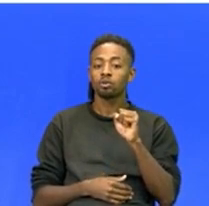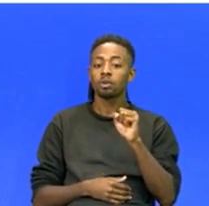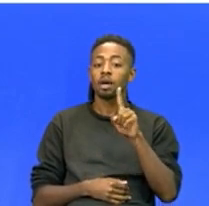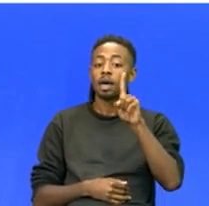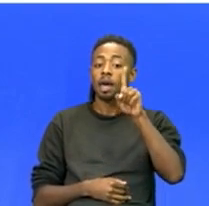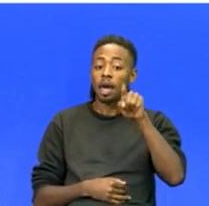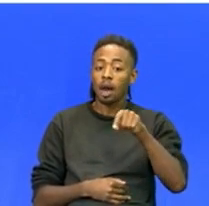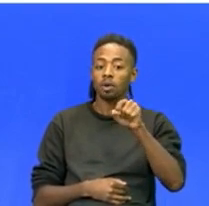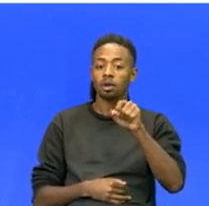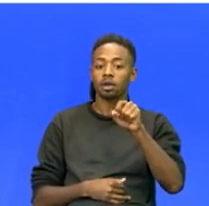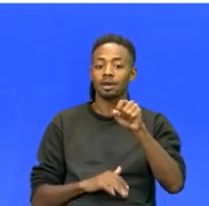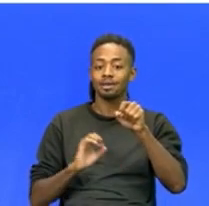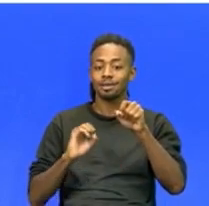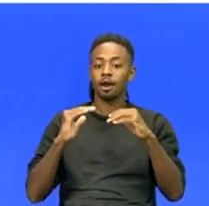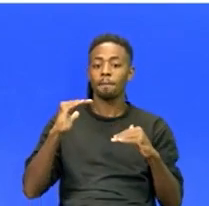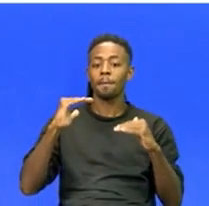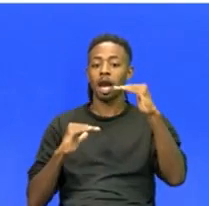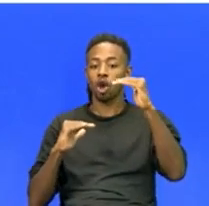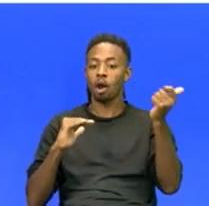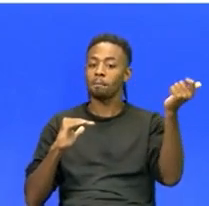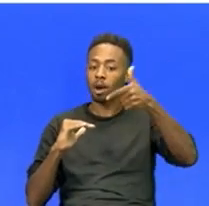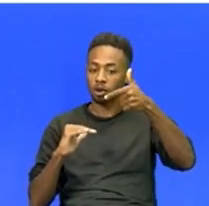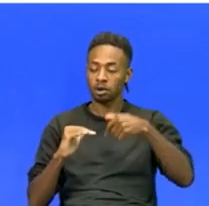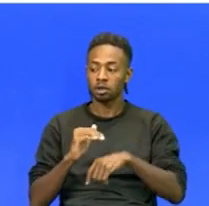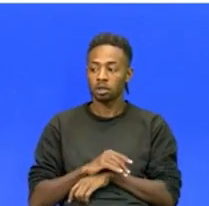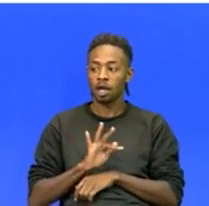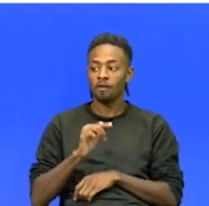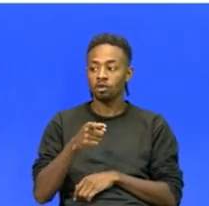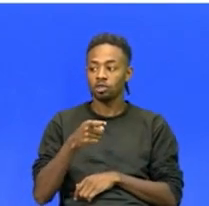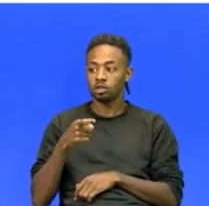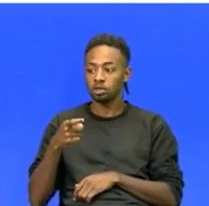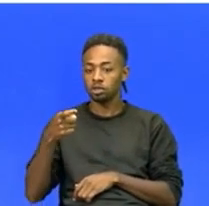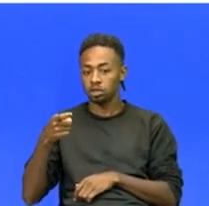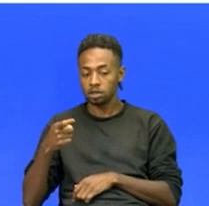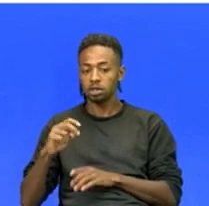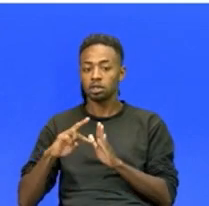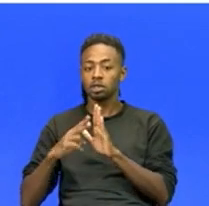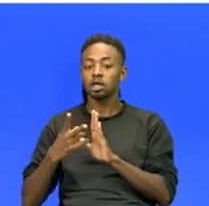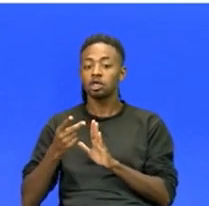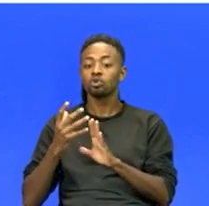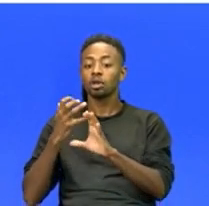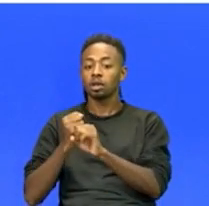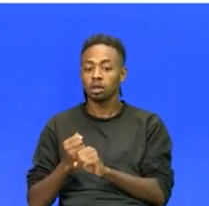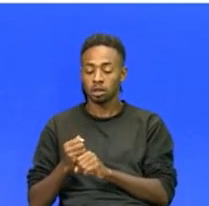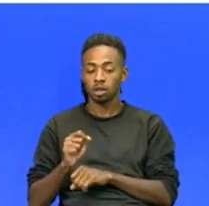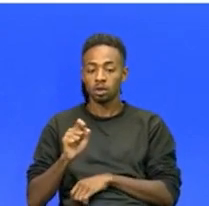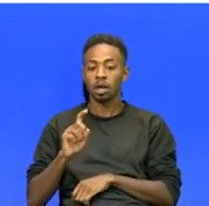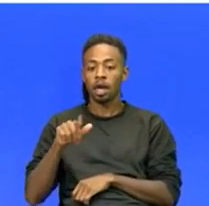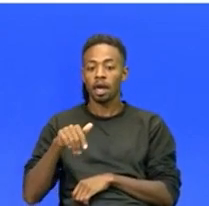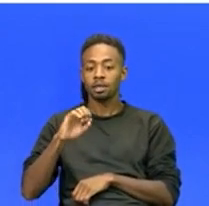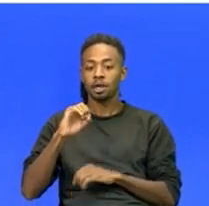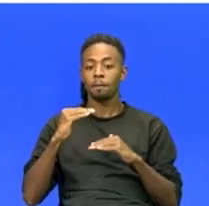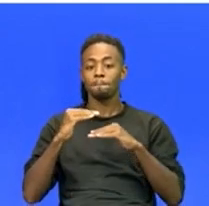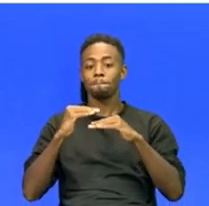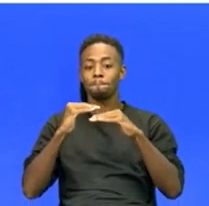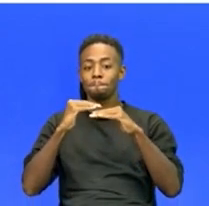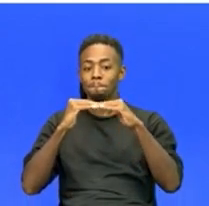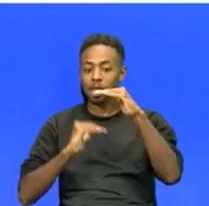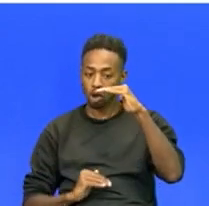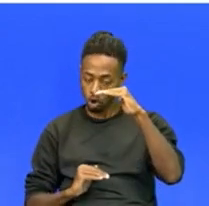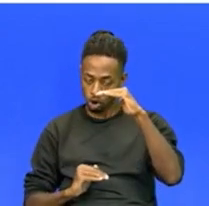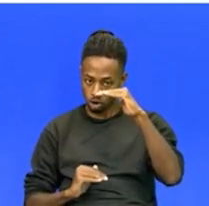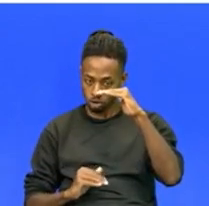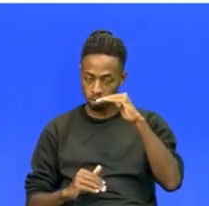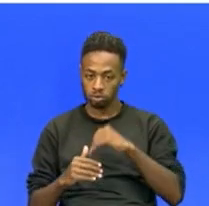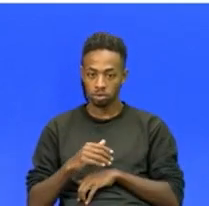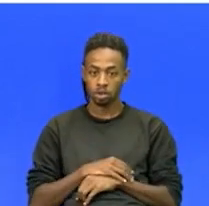0. E o f de xx, que seria a derivada da segunda de x, é menor que 0. Logo, de acordo com as regras, o